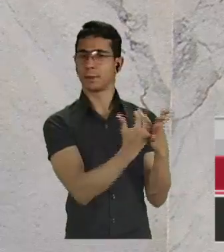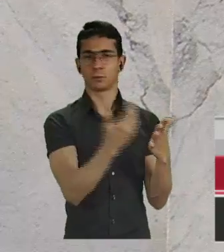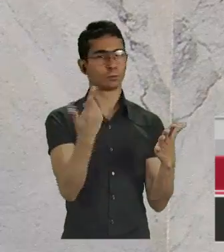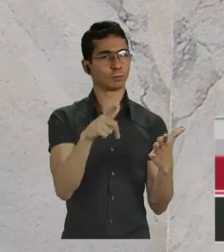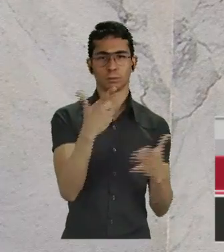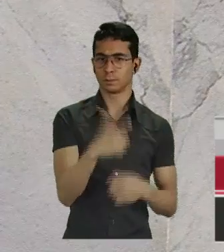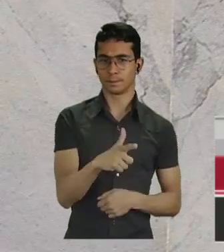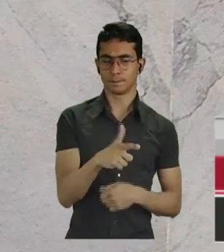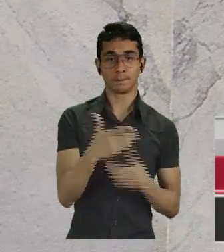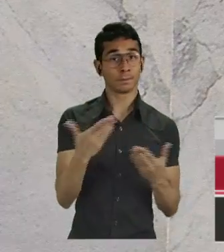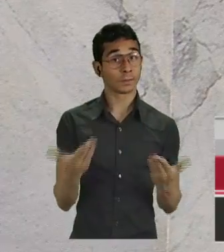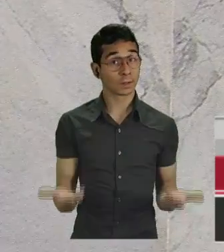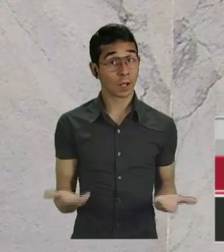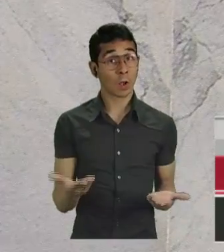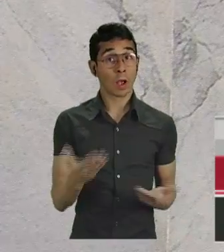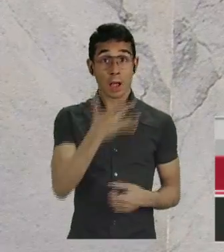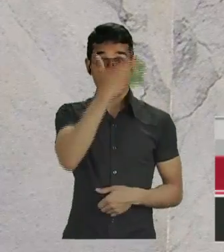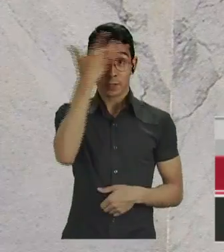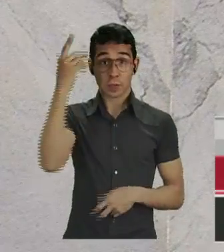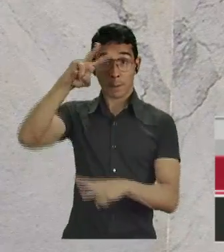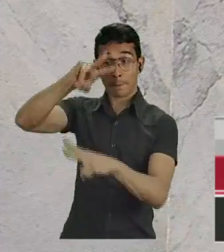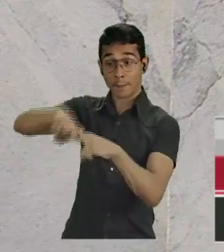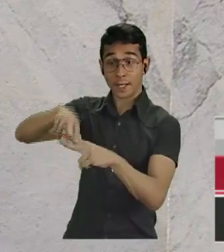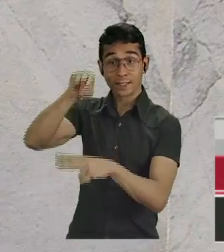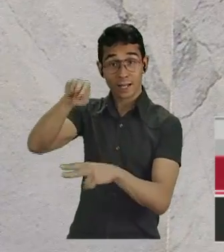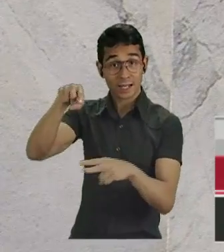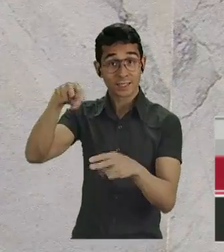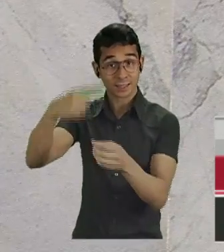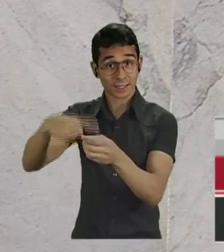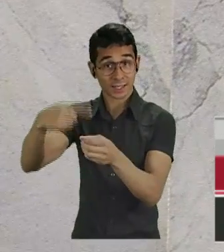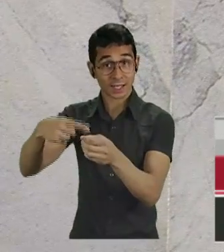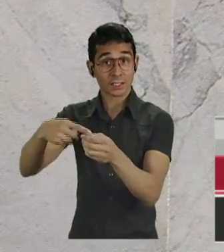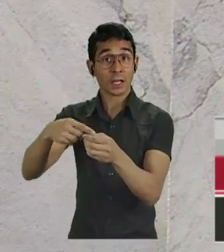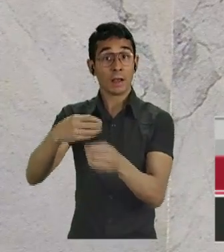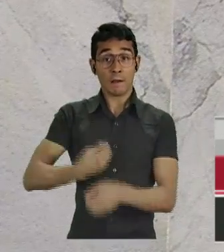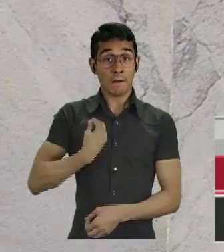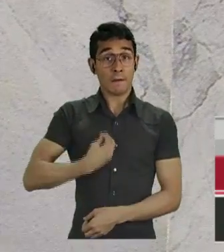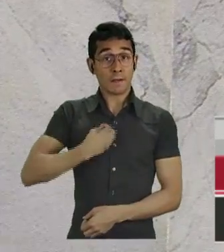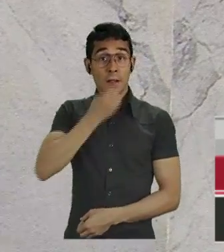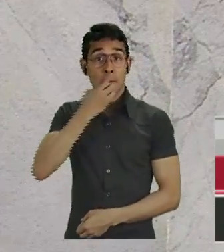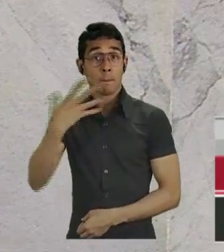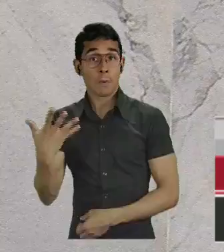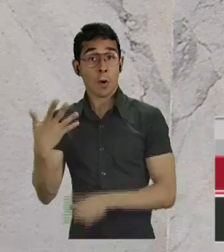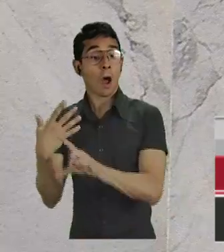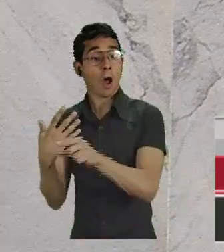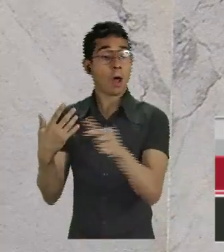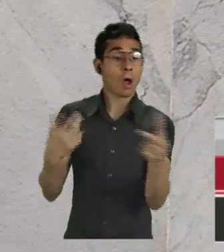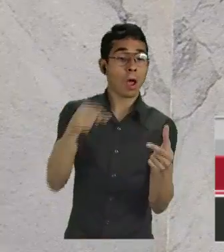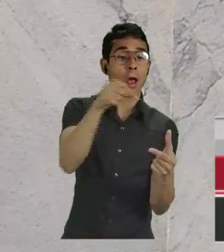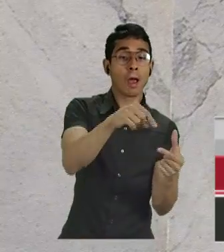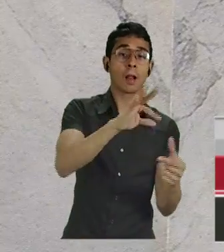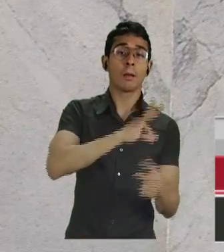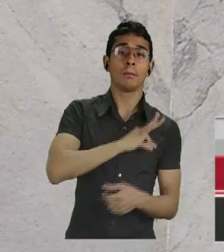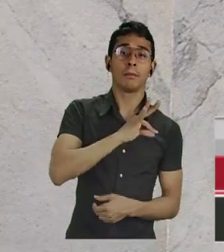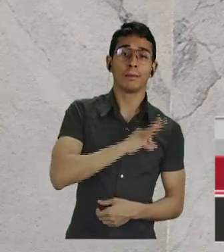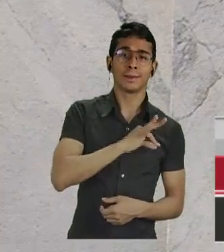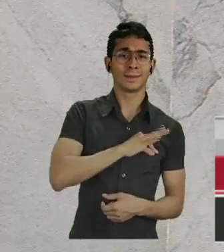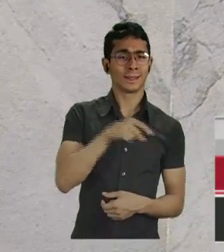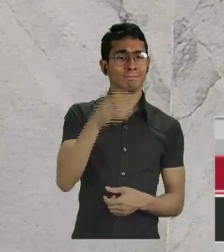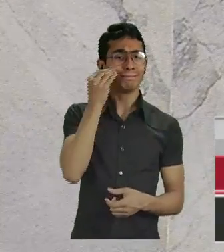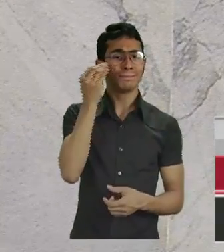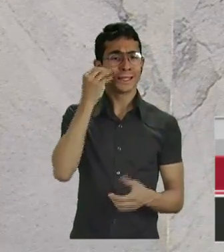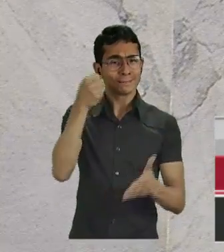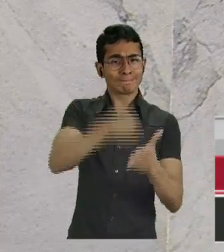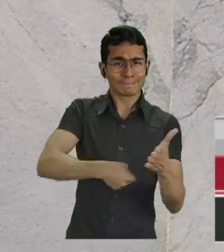incrível que pareça o preso que estava em wenceslau tá tendo uma melhor vida do que o policial militar que está agindo para evitar essa